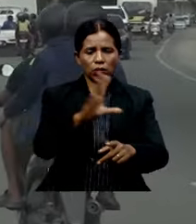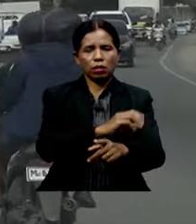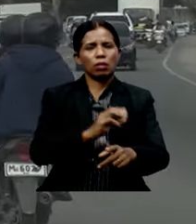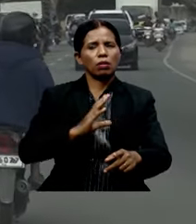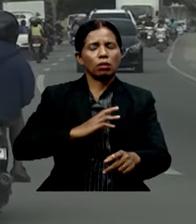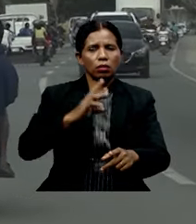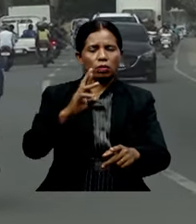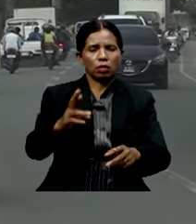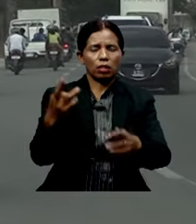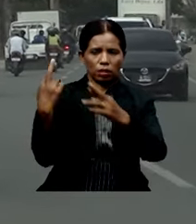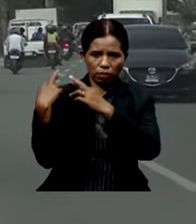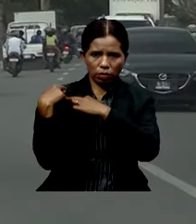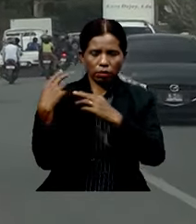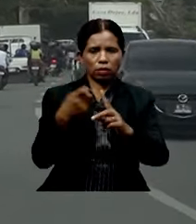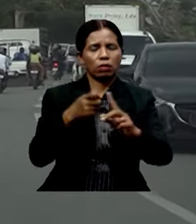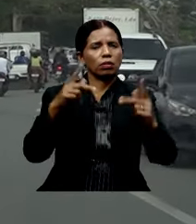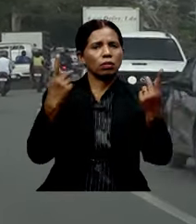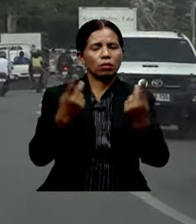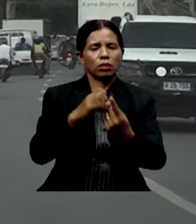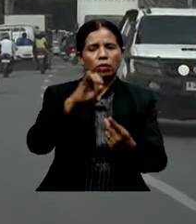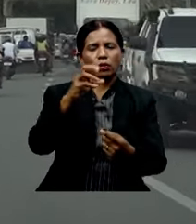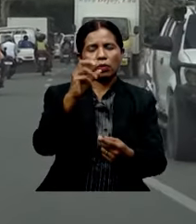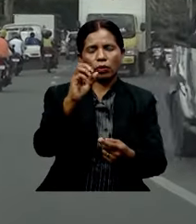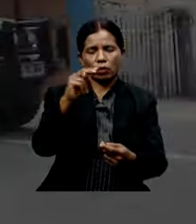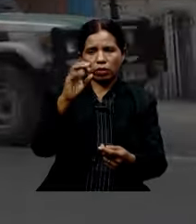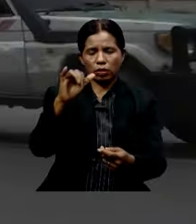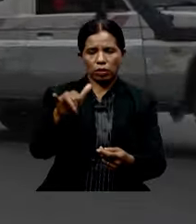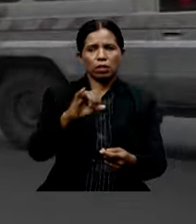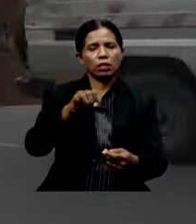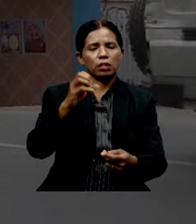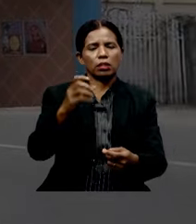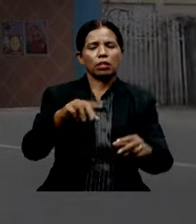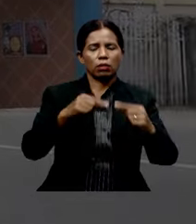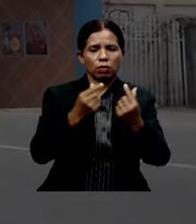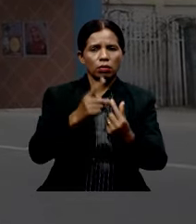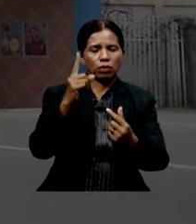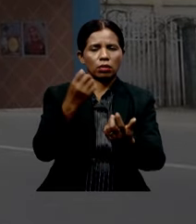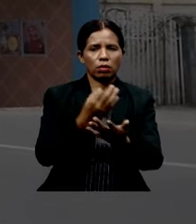Comorone responsabiliza Rusi companhia Zone Z no projeto ne pacote ida Rusi